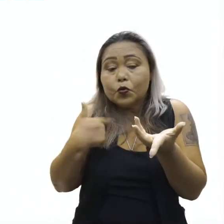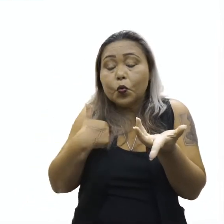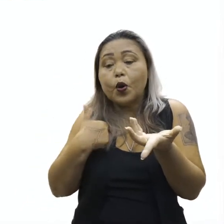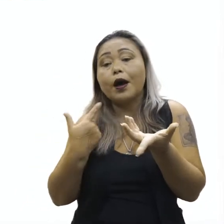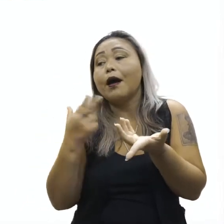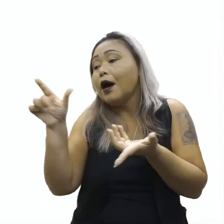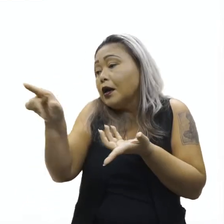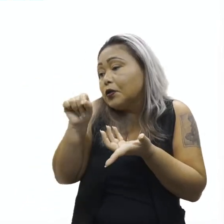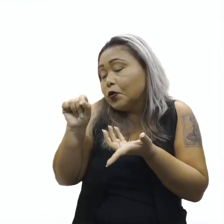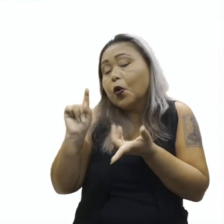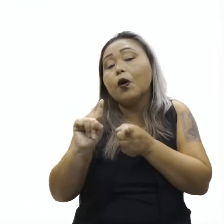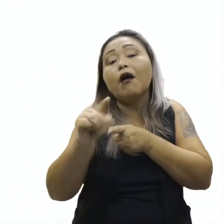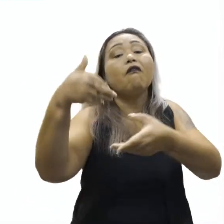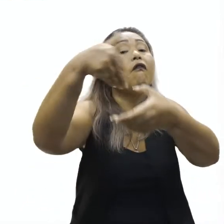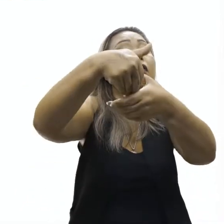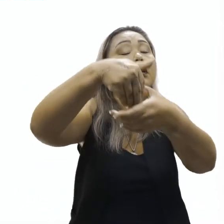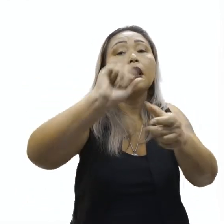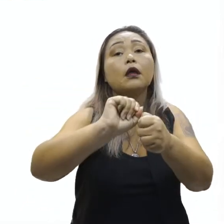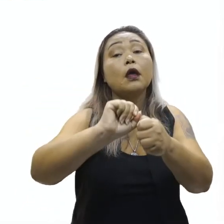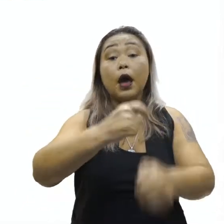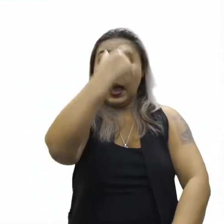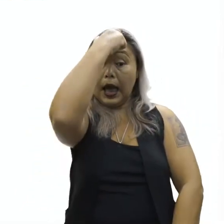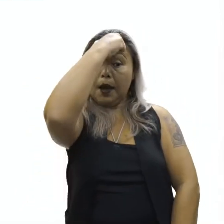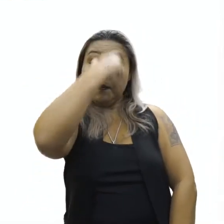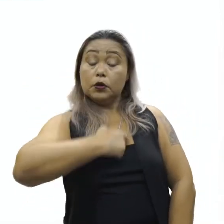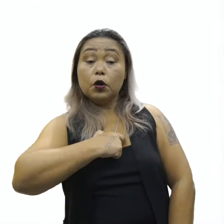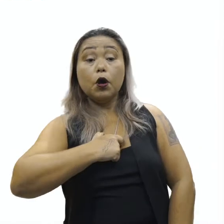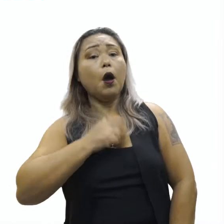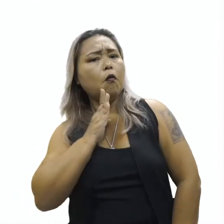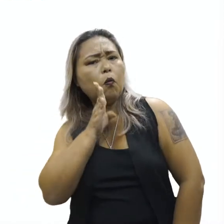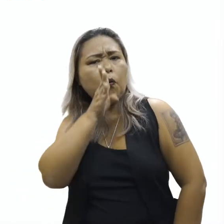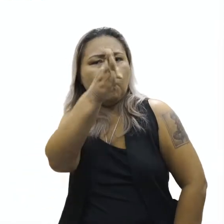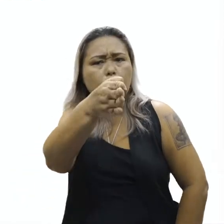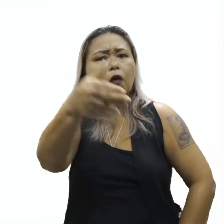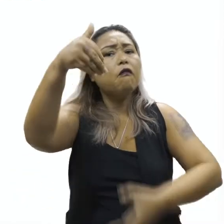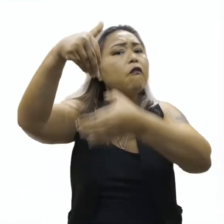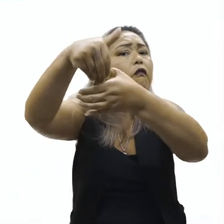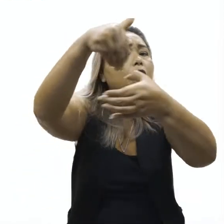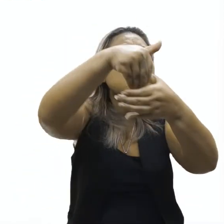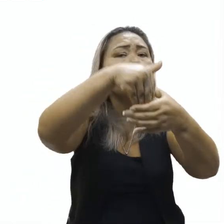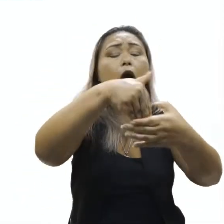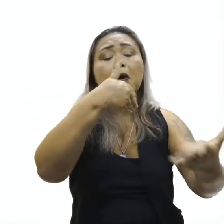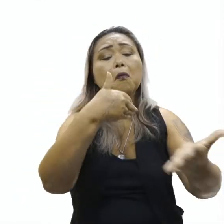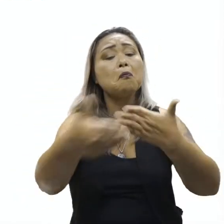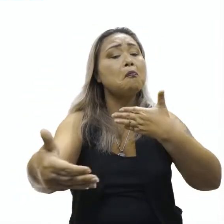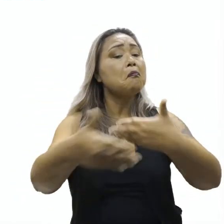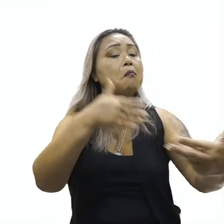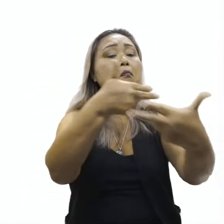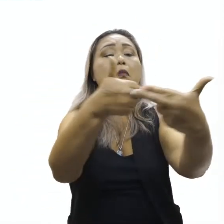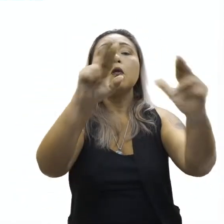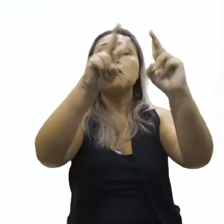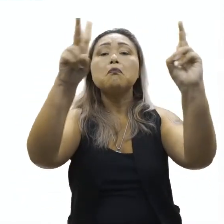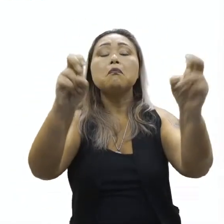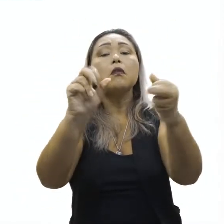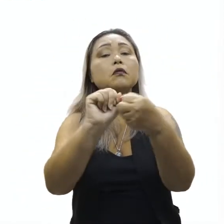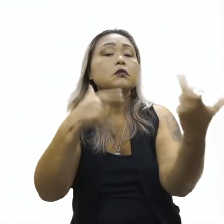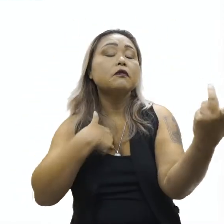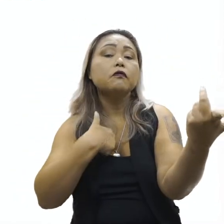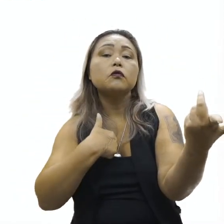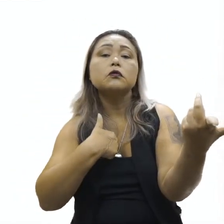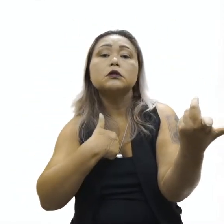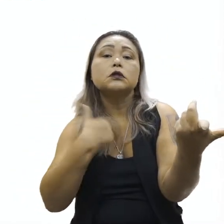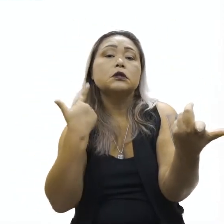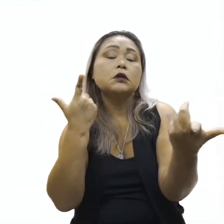poderiam votar diretamente em relação a qualquer assunto dos interesses em comum. Por